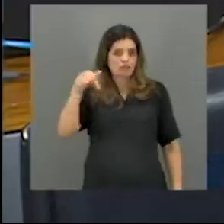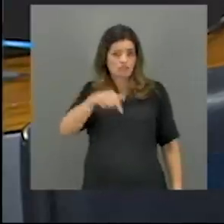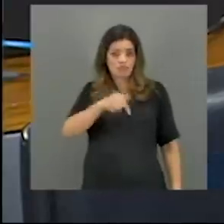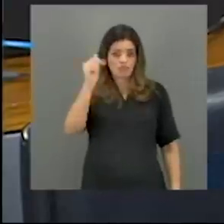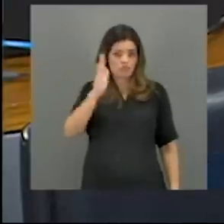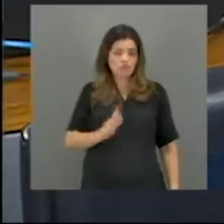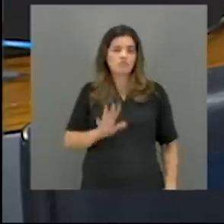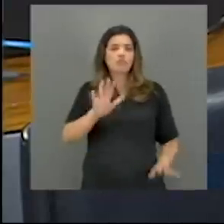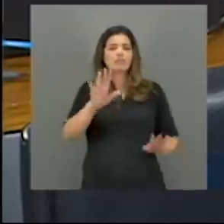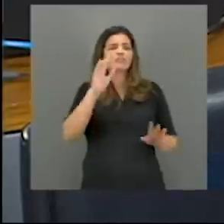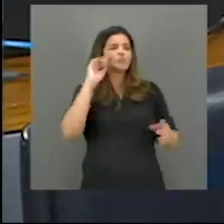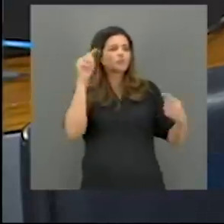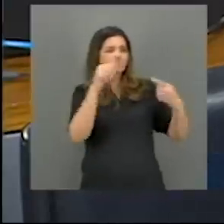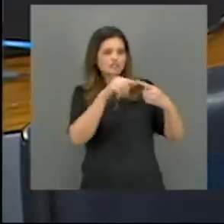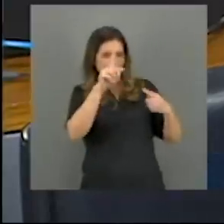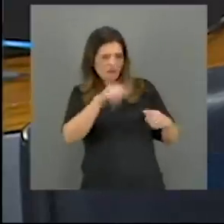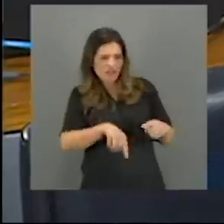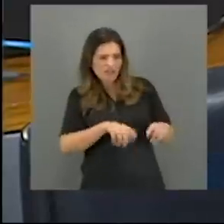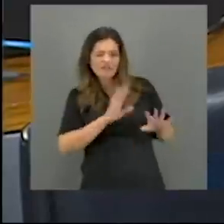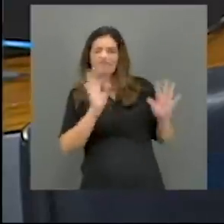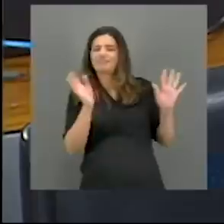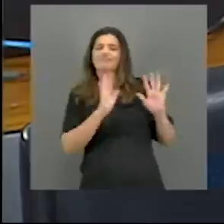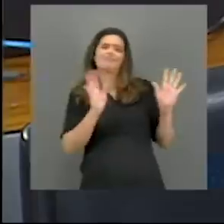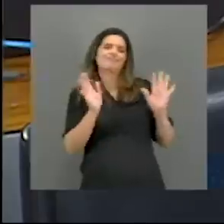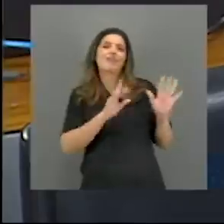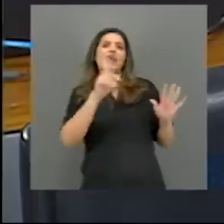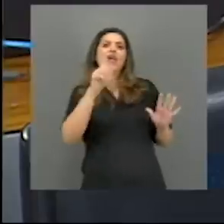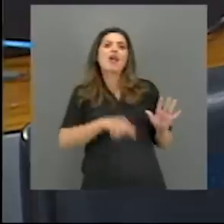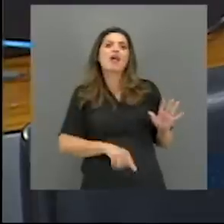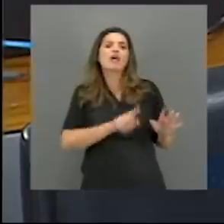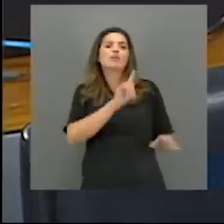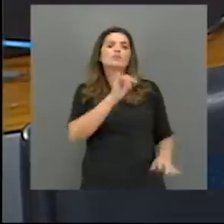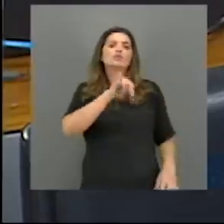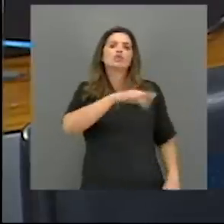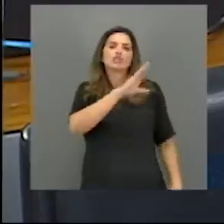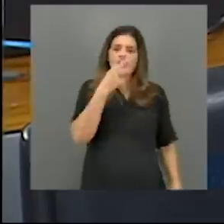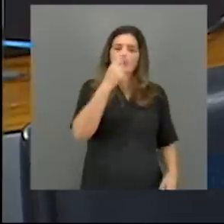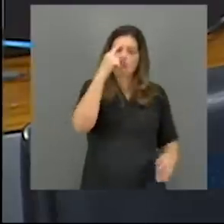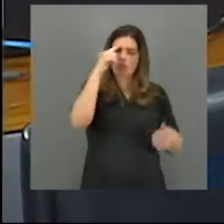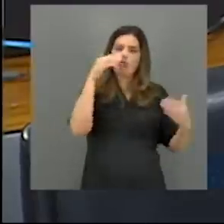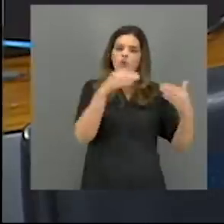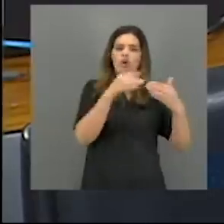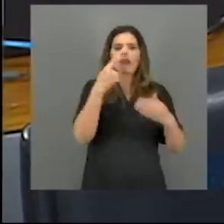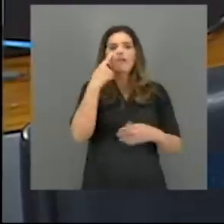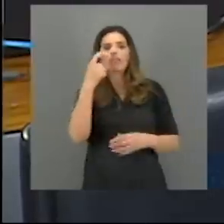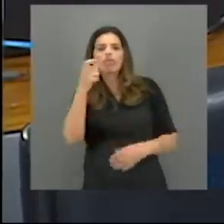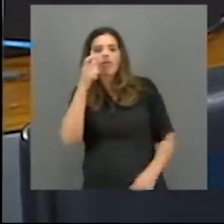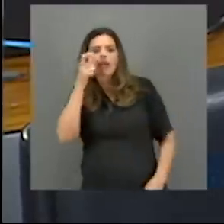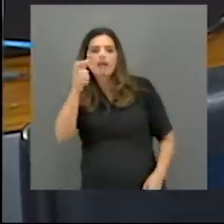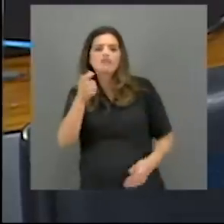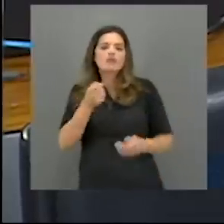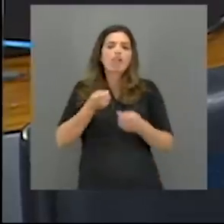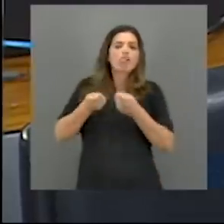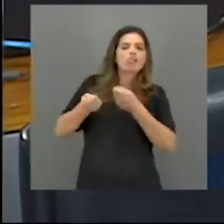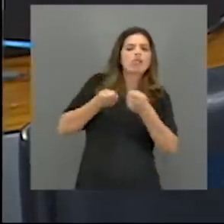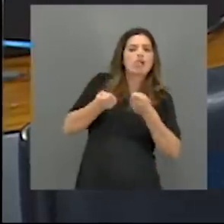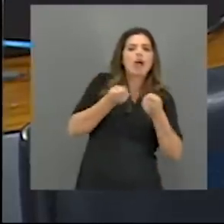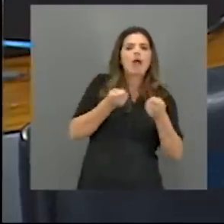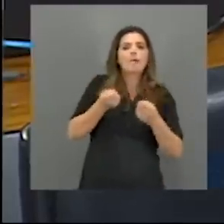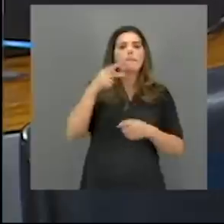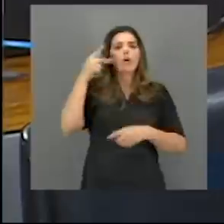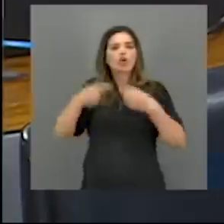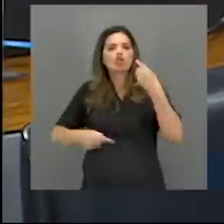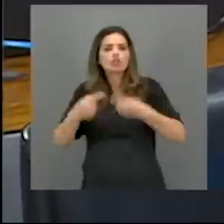intenção. A intenção é acomodar, como bem colocou o senador Girão, interesses políticos, é utilizar os cargos de primeiro, de segundo, de